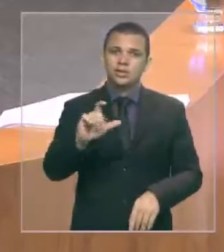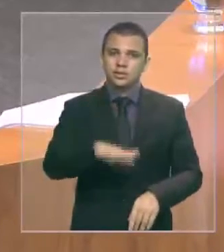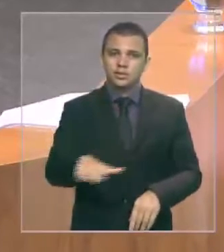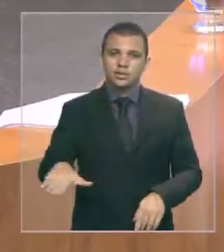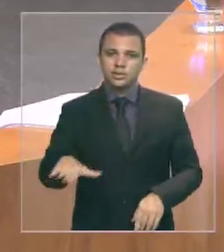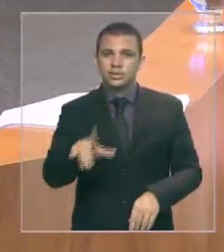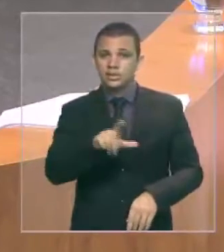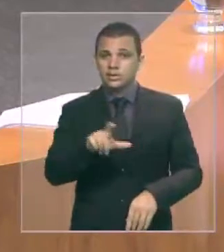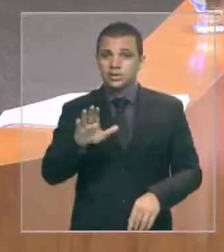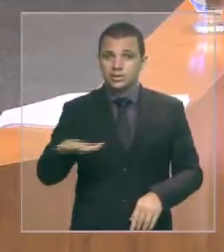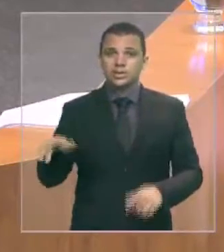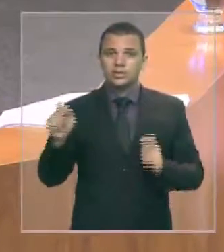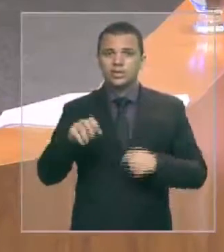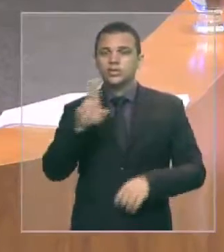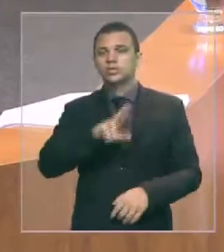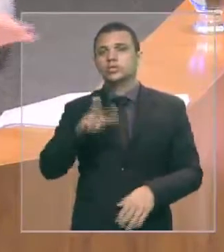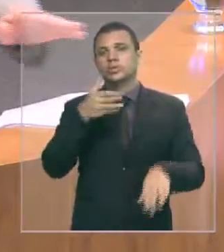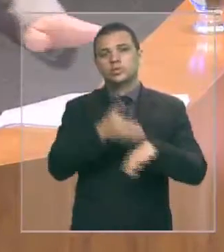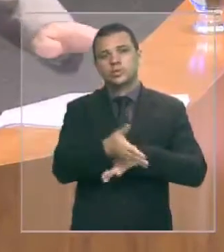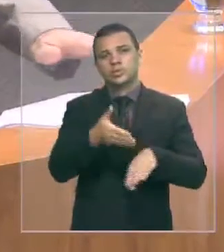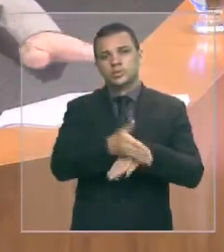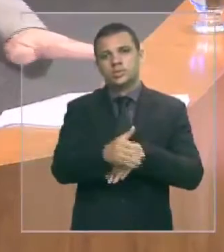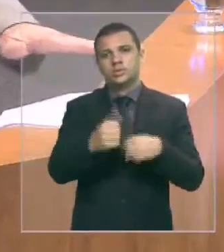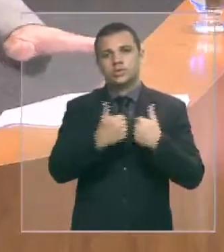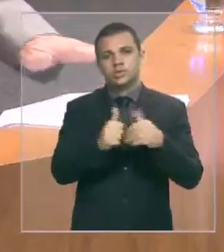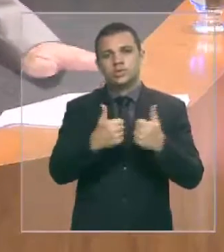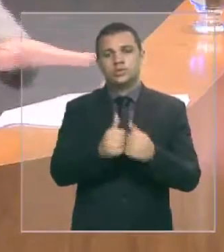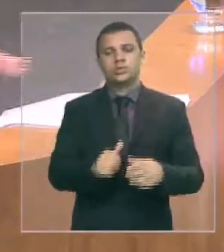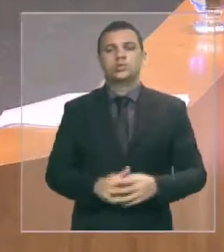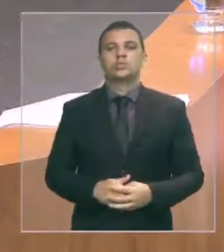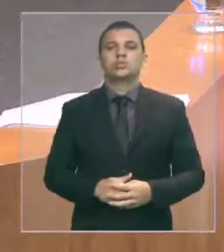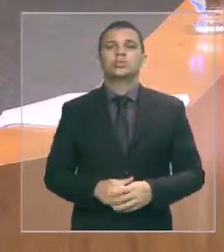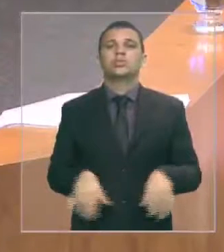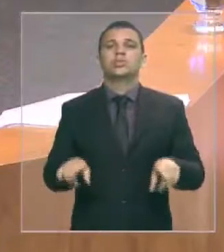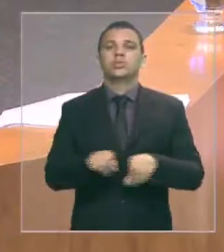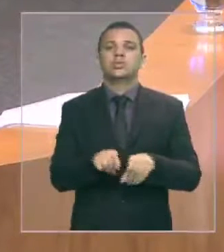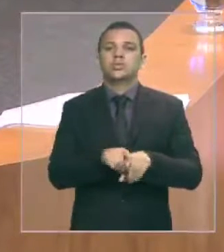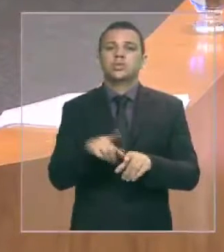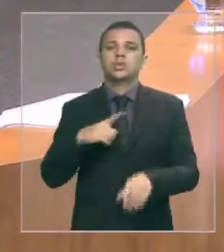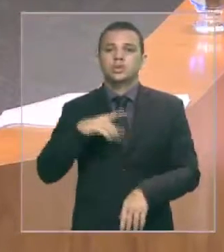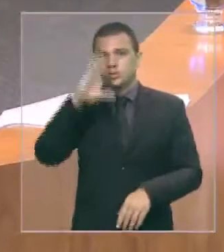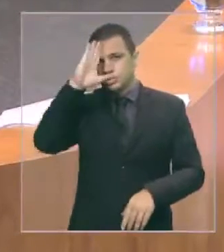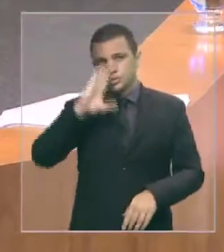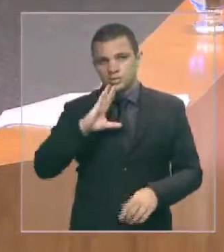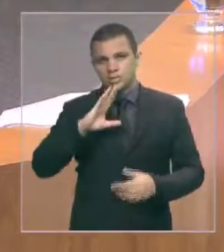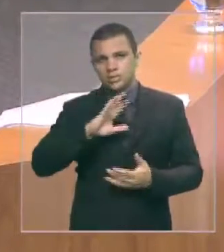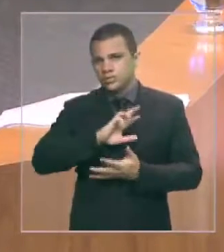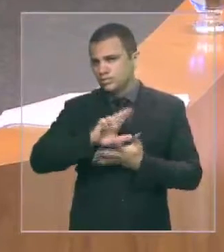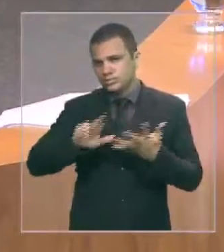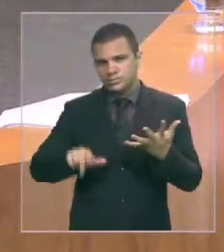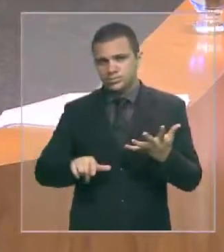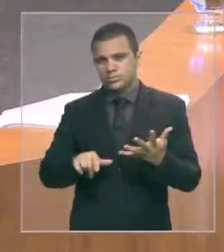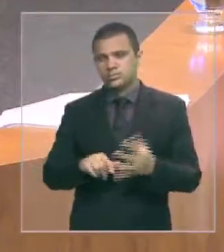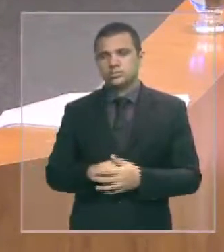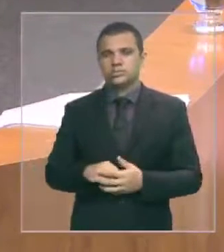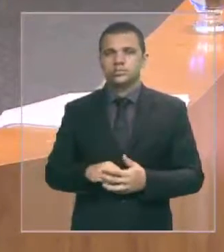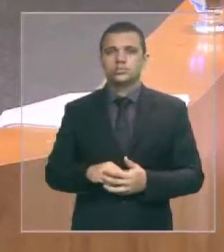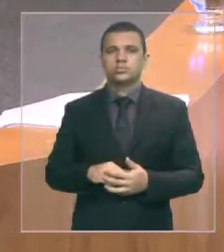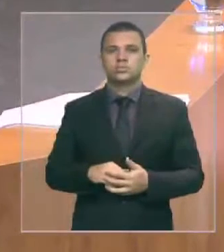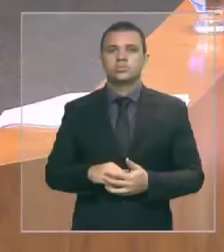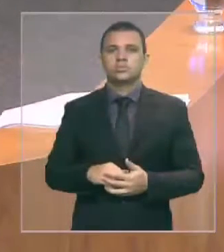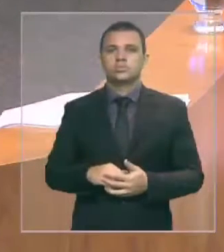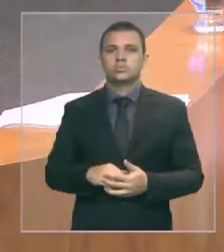no transporte público. Manutenção das gratuidades e outros benefícios.